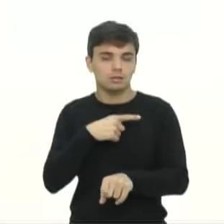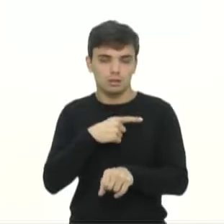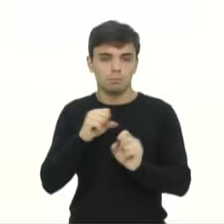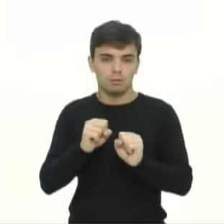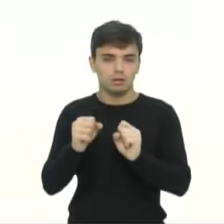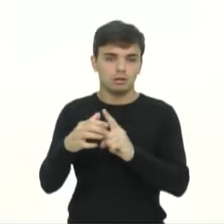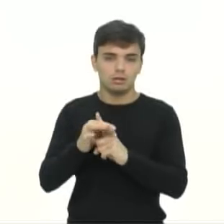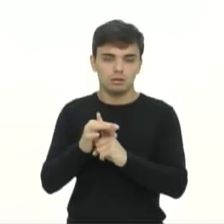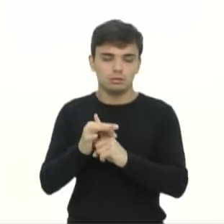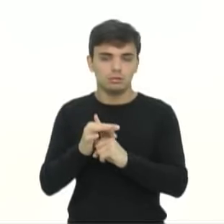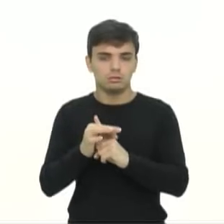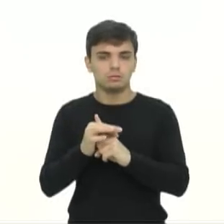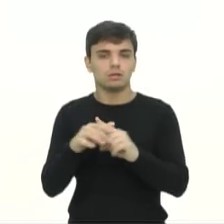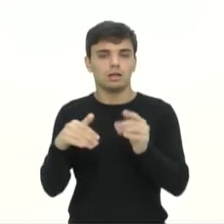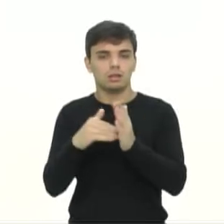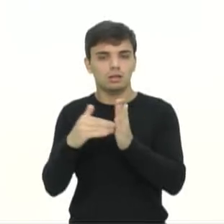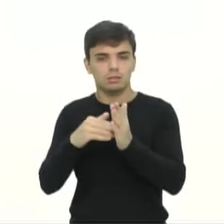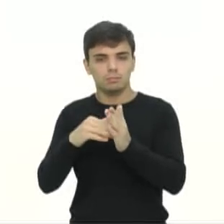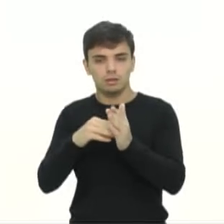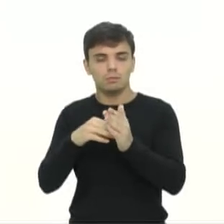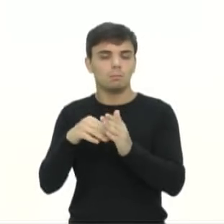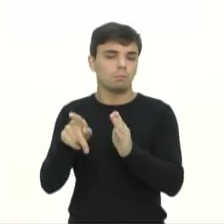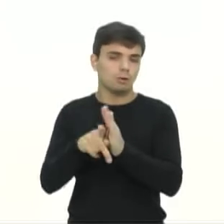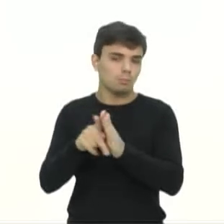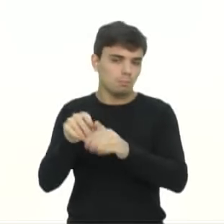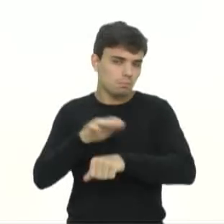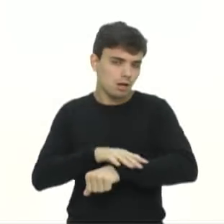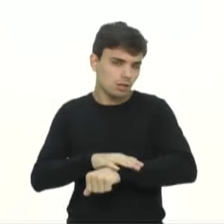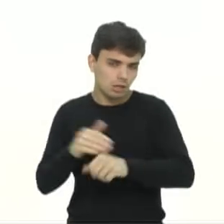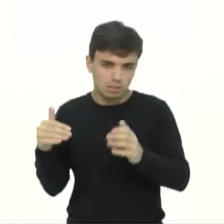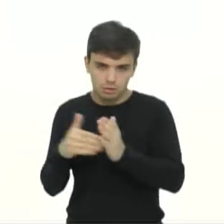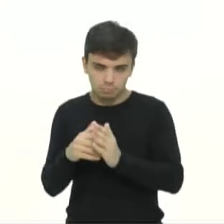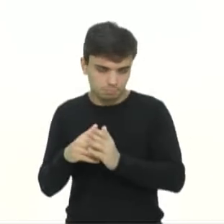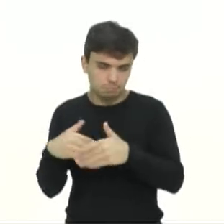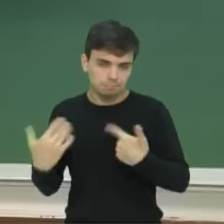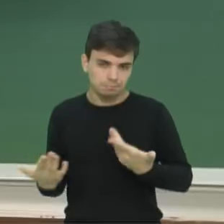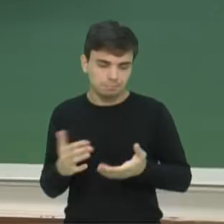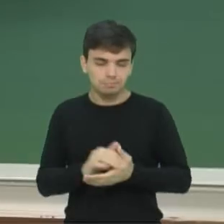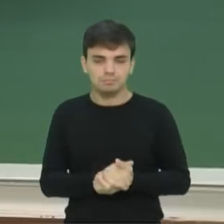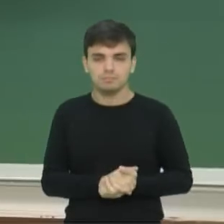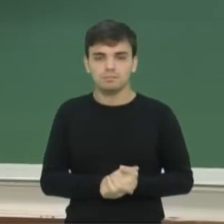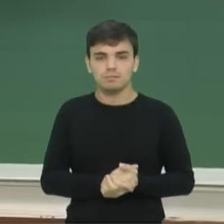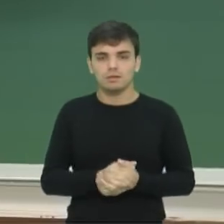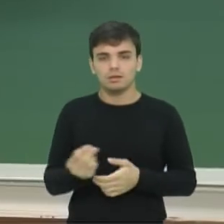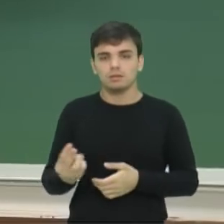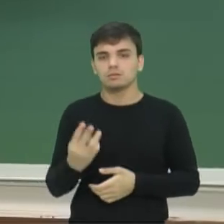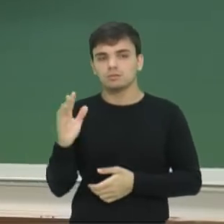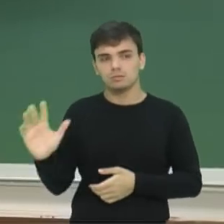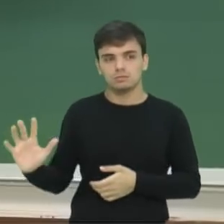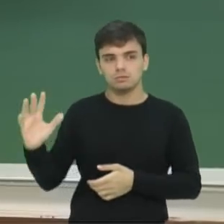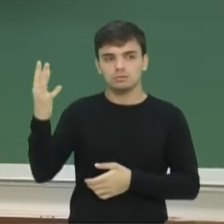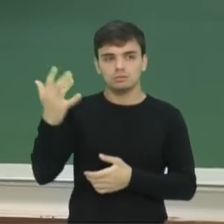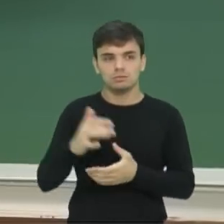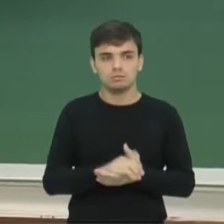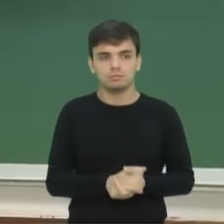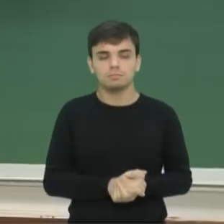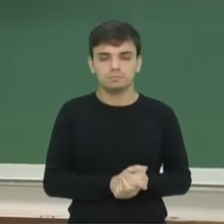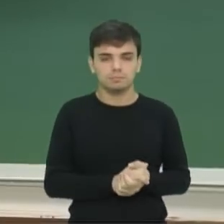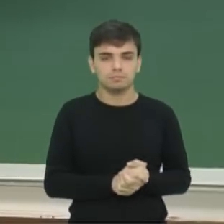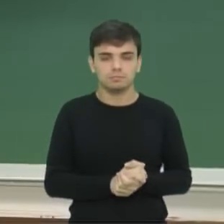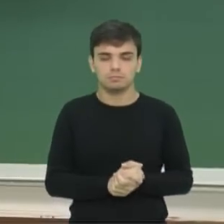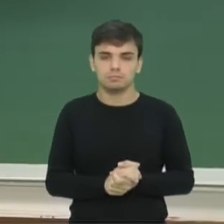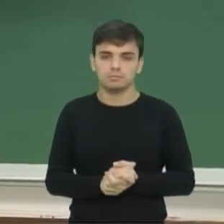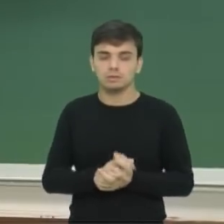uma chave de braço até a desistência do rival. Né? Então, isso aqui são as situações que levam a um ippon. Né? Então, se